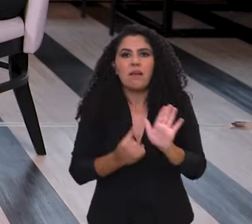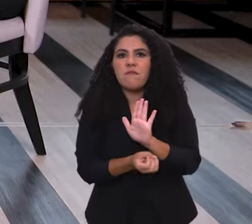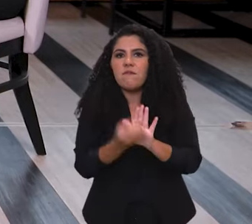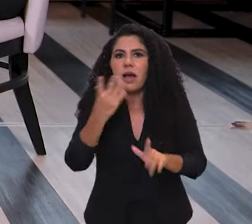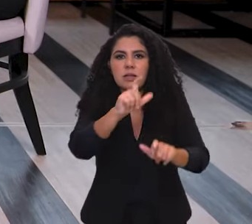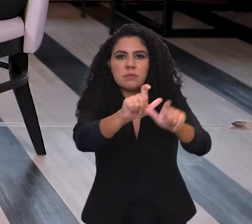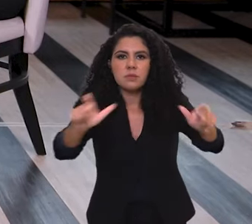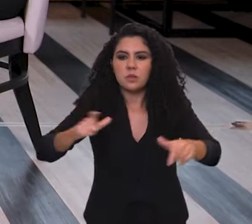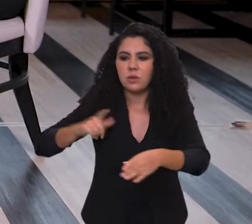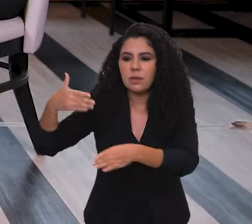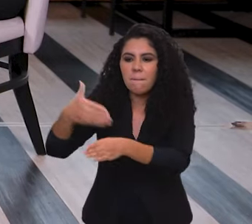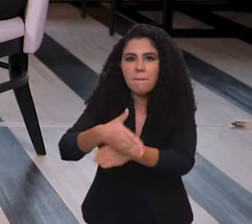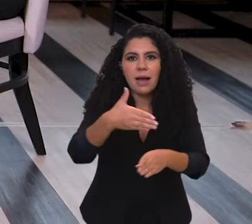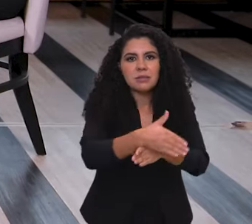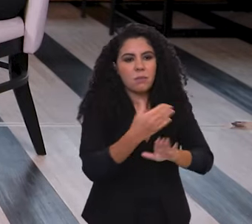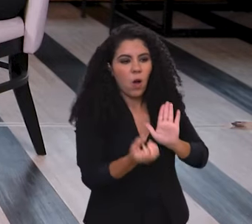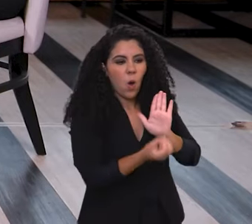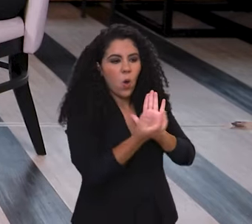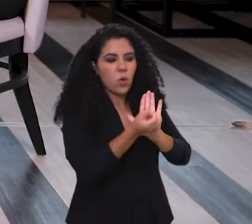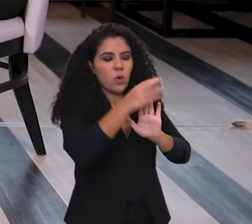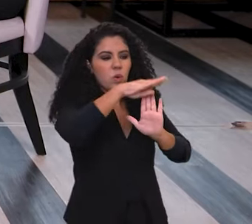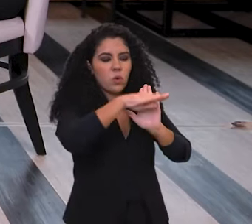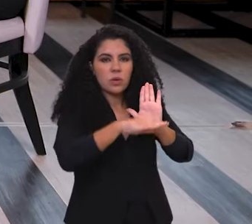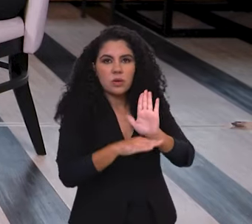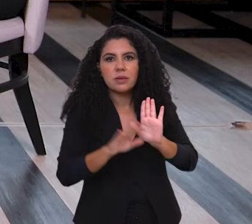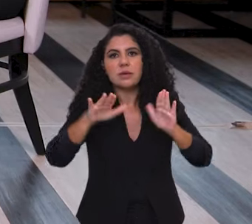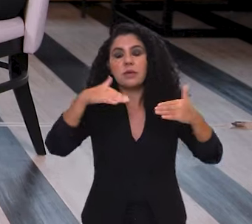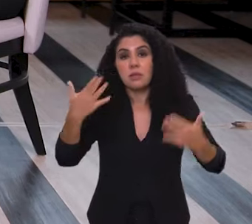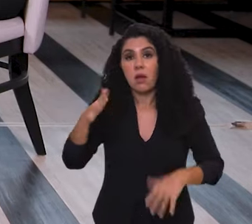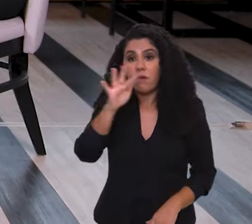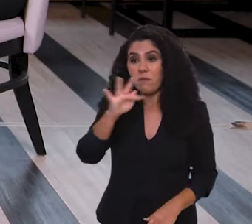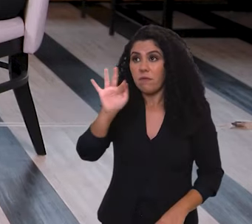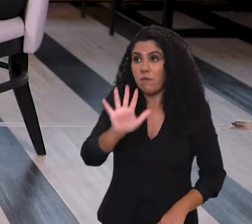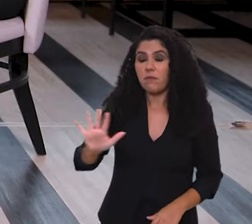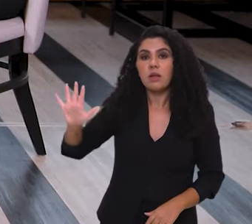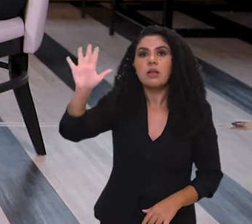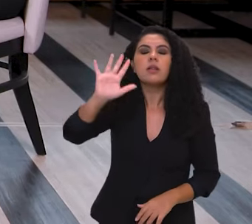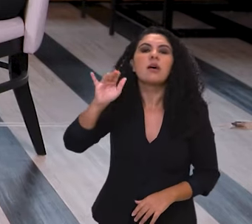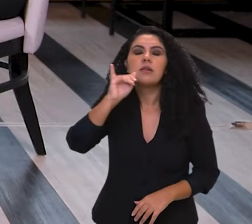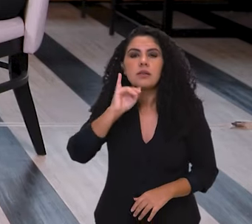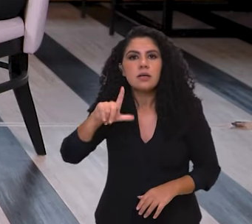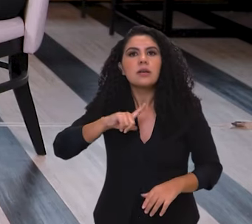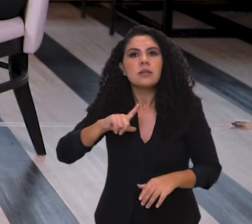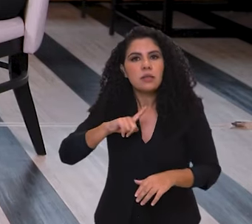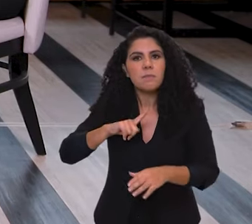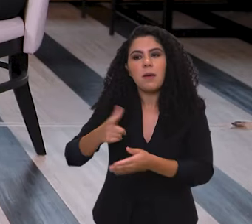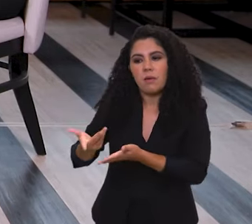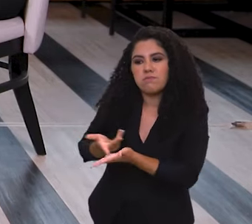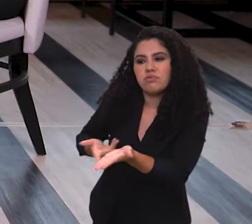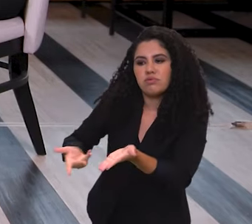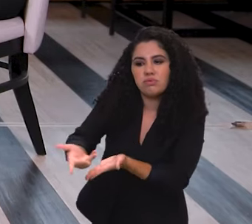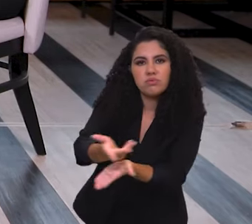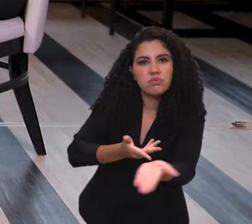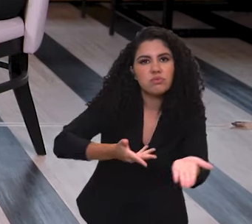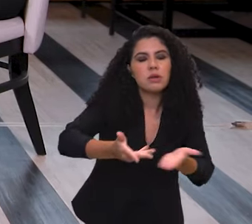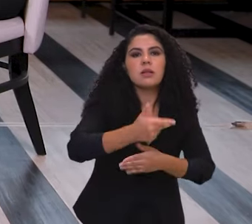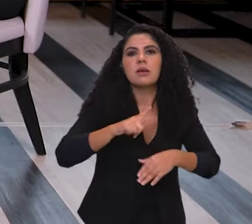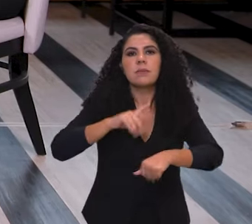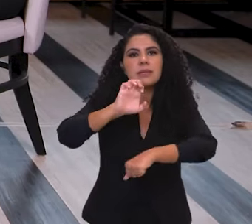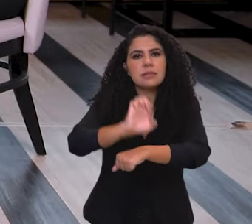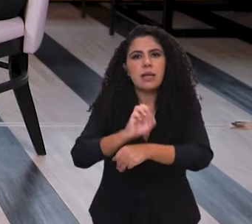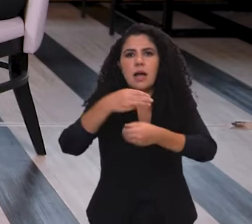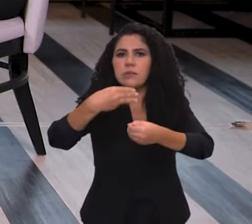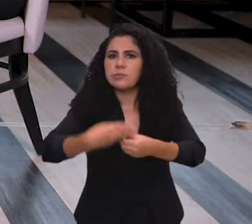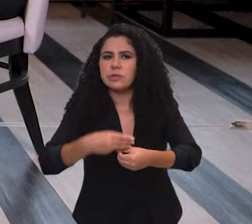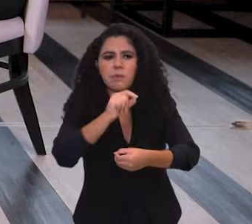Muitos atores envolvidos. Então, no nível federal, a cooperação federativa também é essencial, a cooperação com os estados,